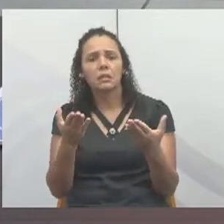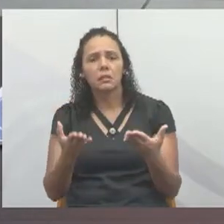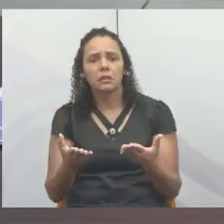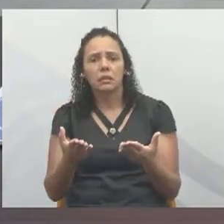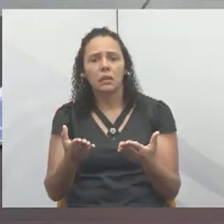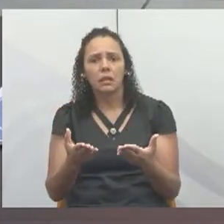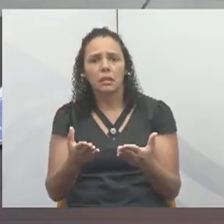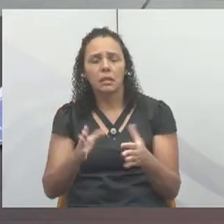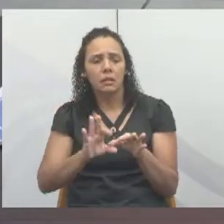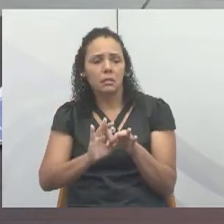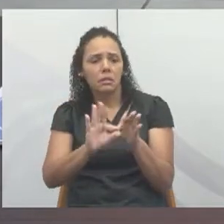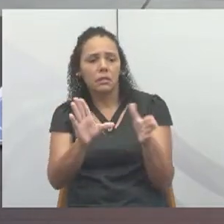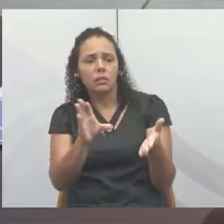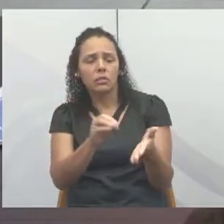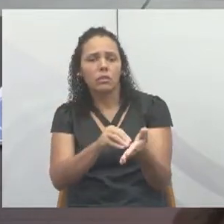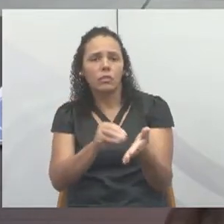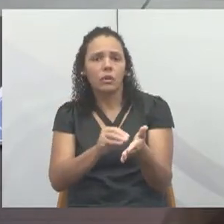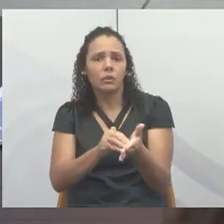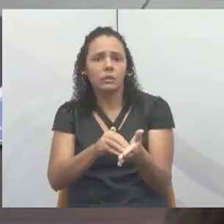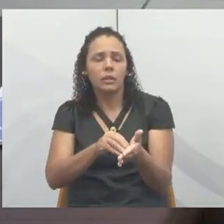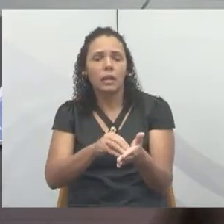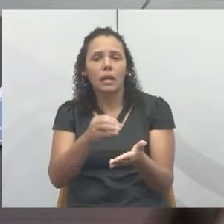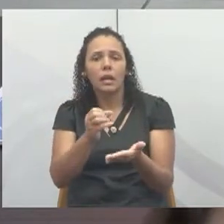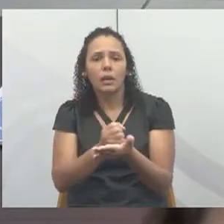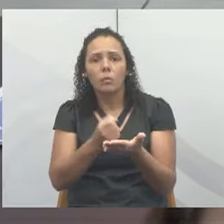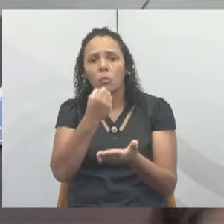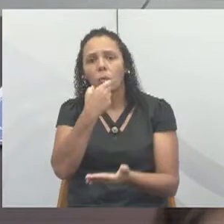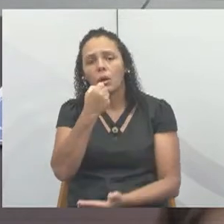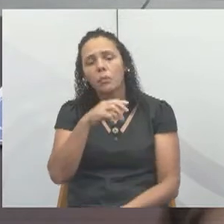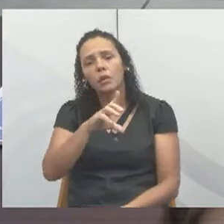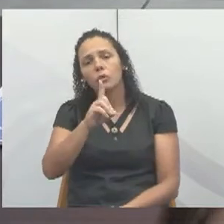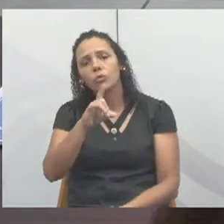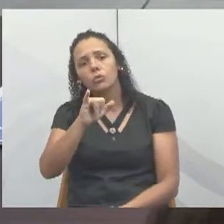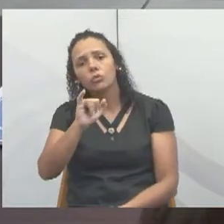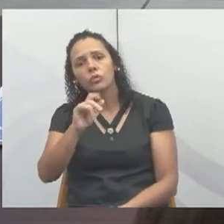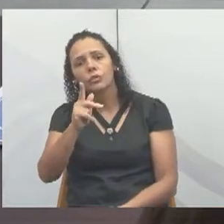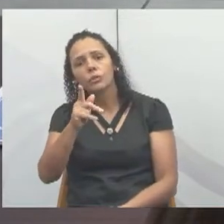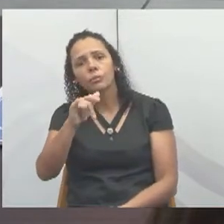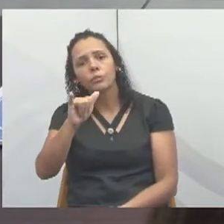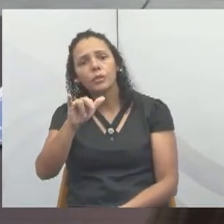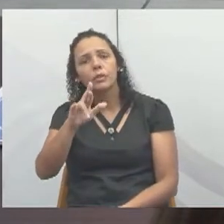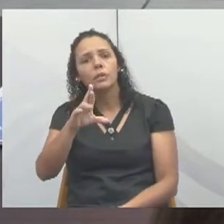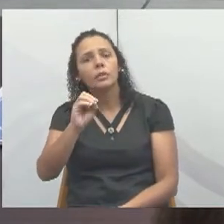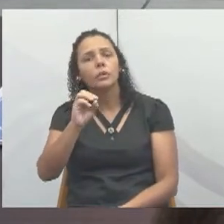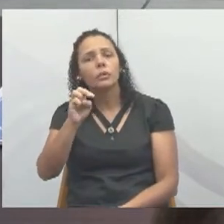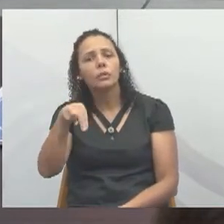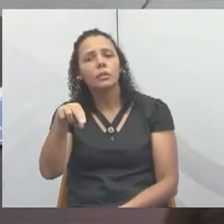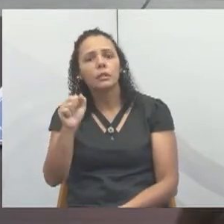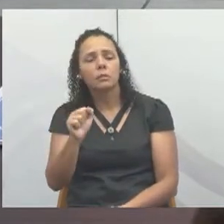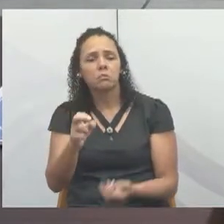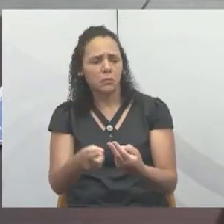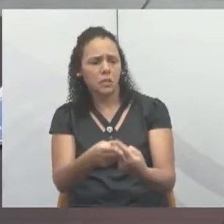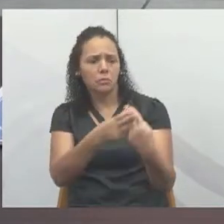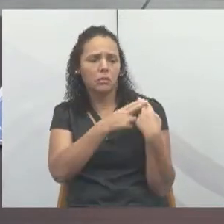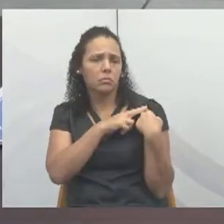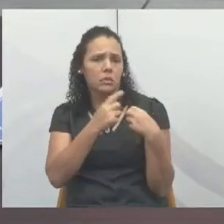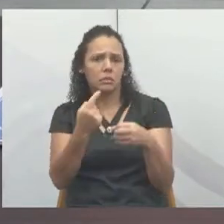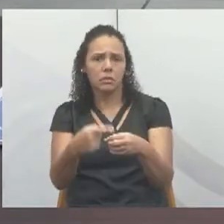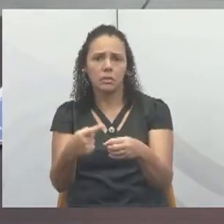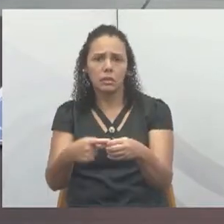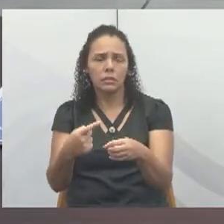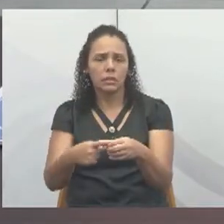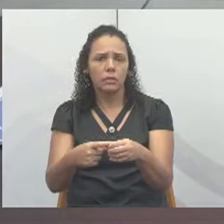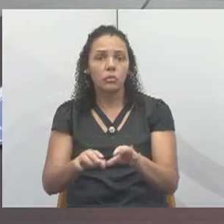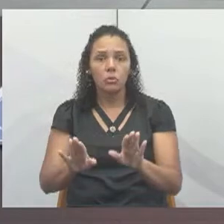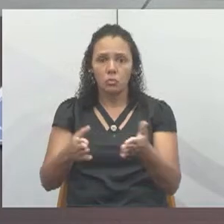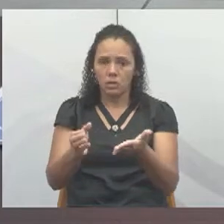deixar faltar um dipirona, às vezes, na farmácia, que às vezes é de responsabilidade do município e não do Estado. Quando é de alto